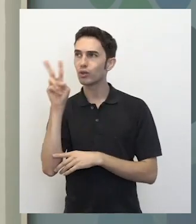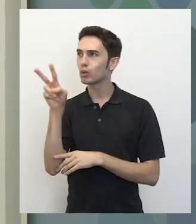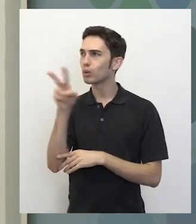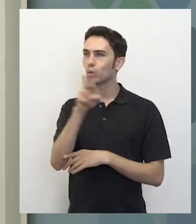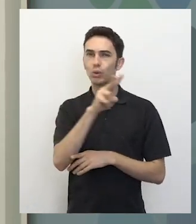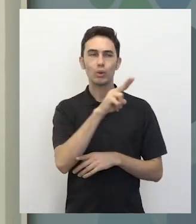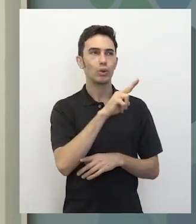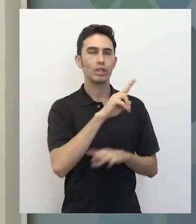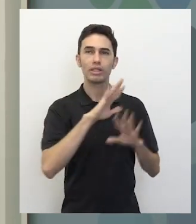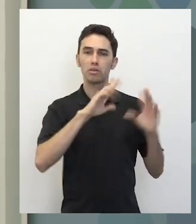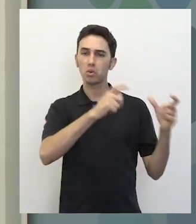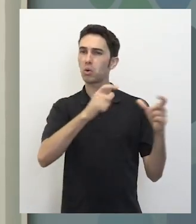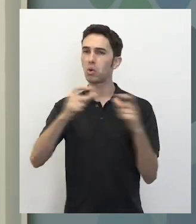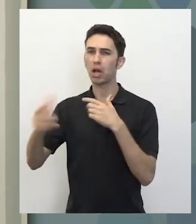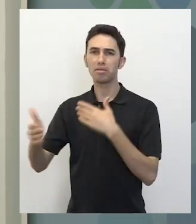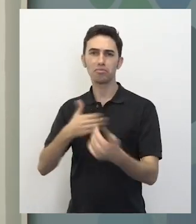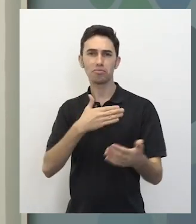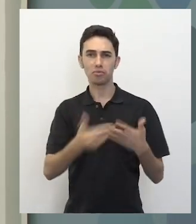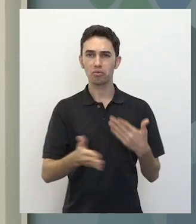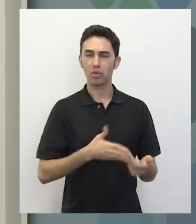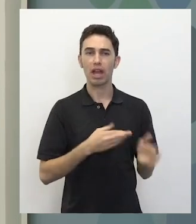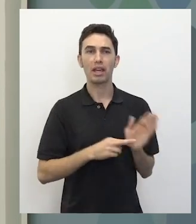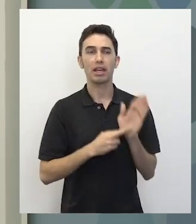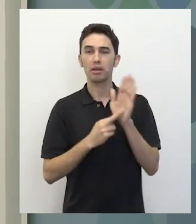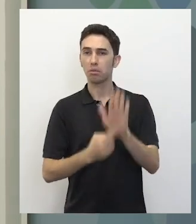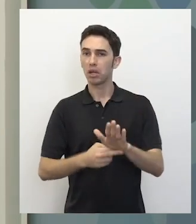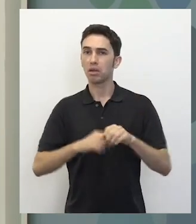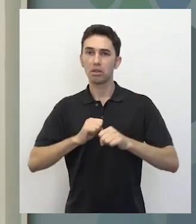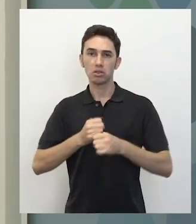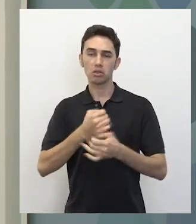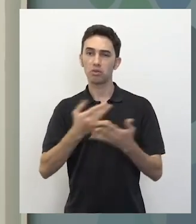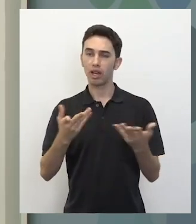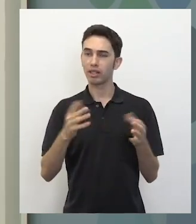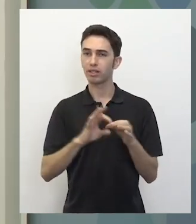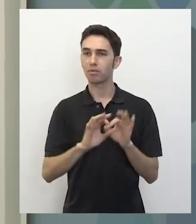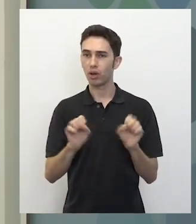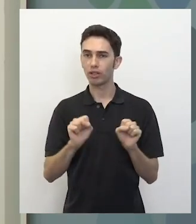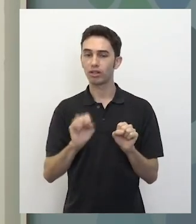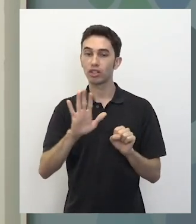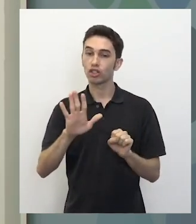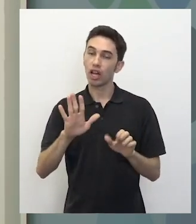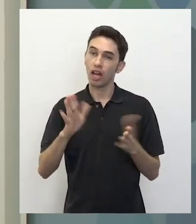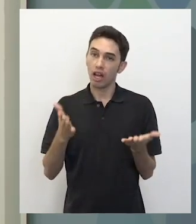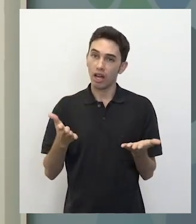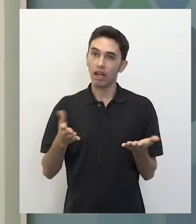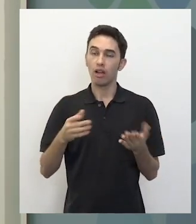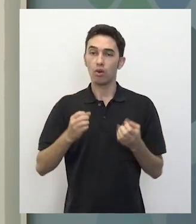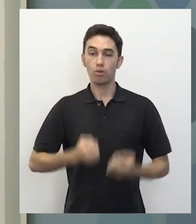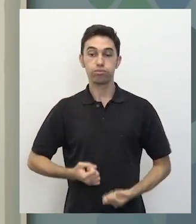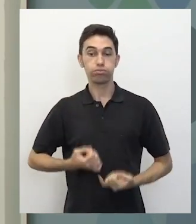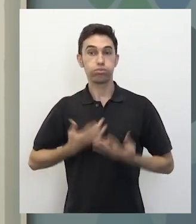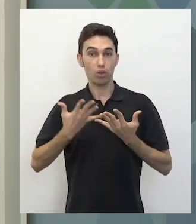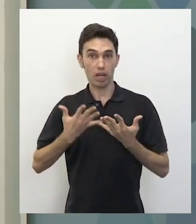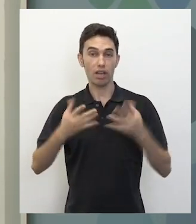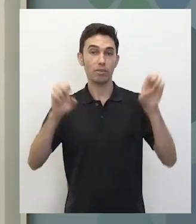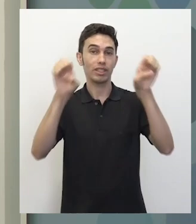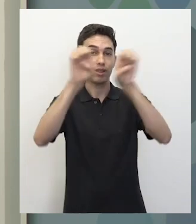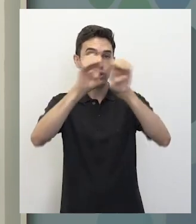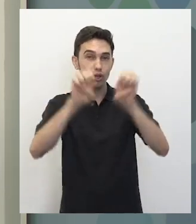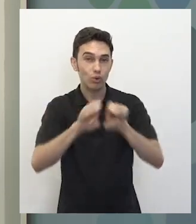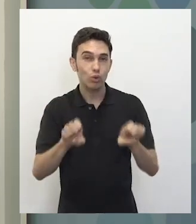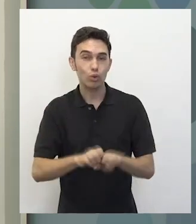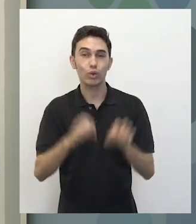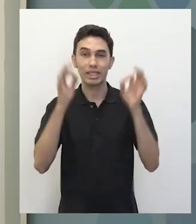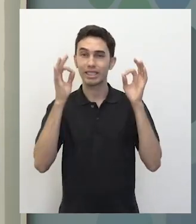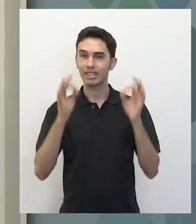estar em qualquer lugar e se manifestar de qualquer forma. O poema tem uma estrutura muito específica. E aí,